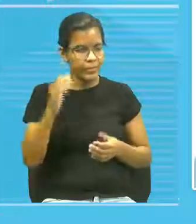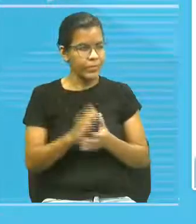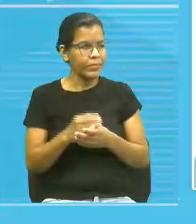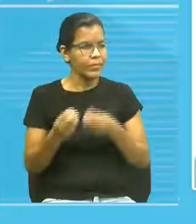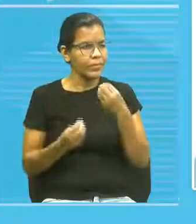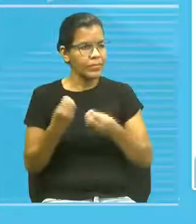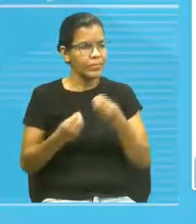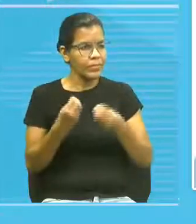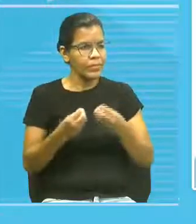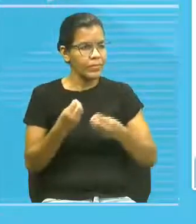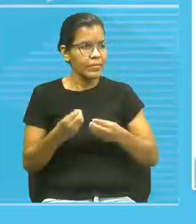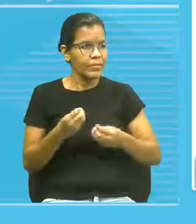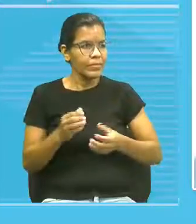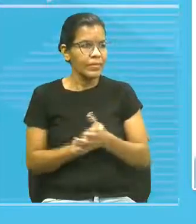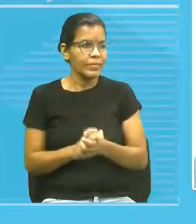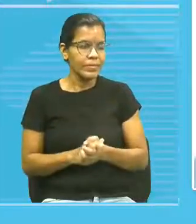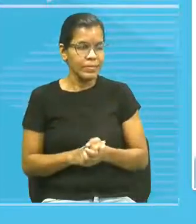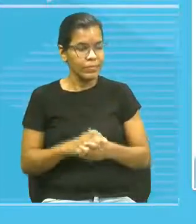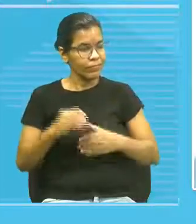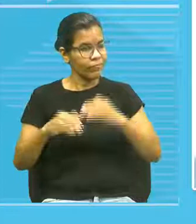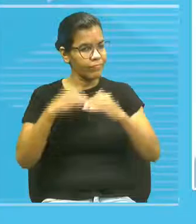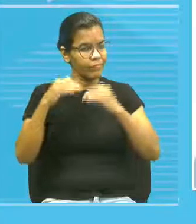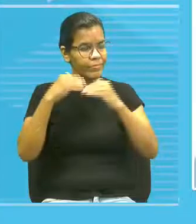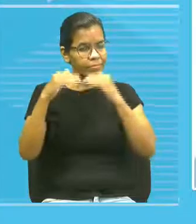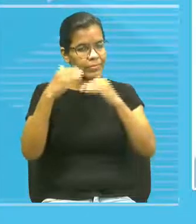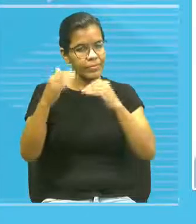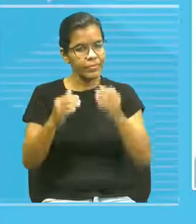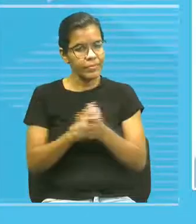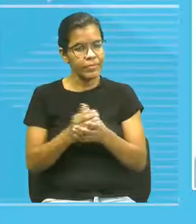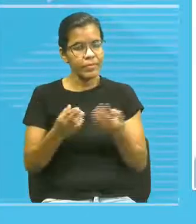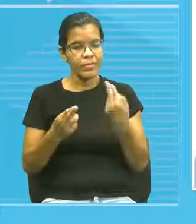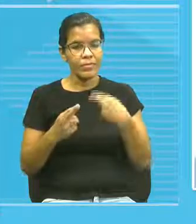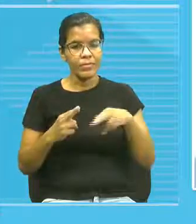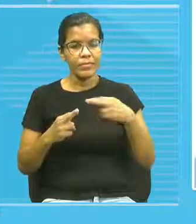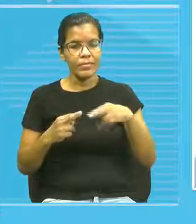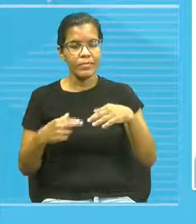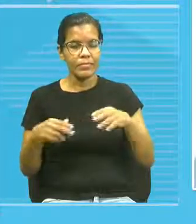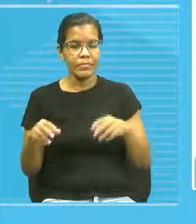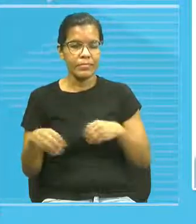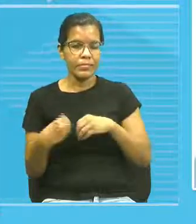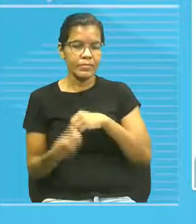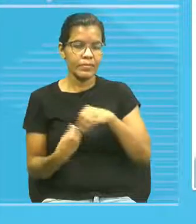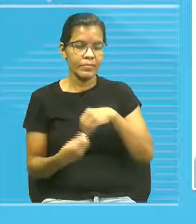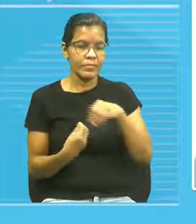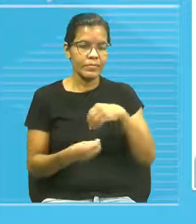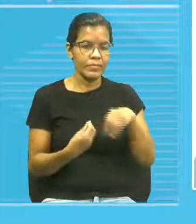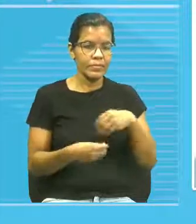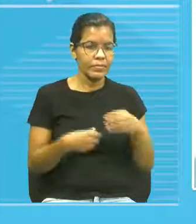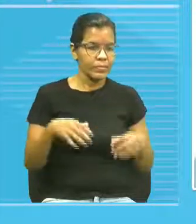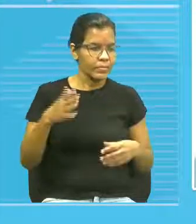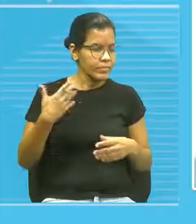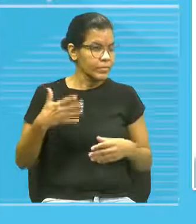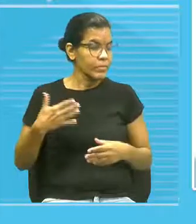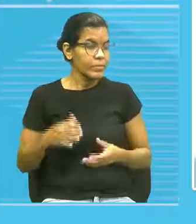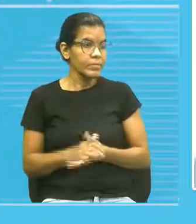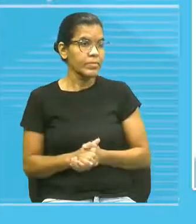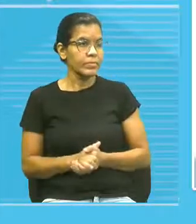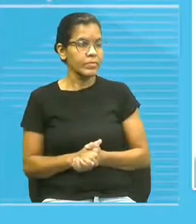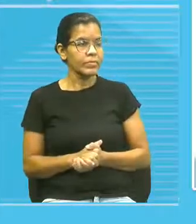é que funciona esses processos em relação às trocas de calor. Tá